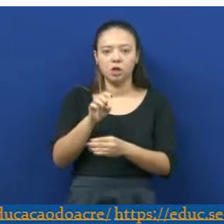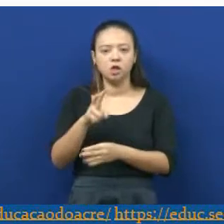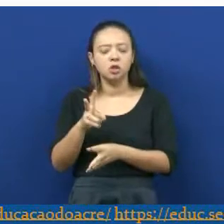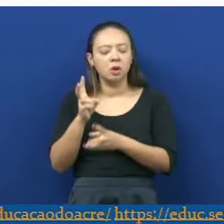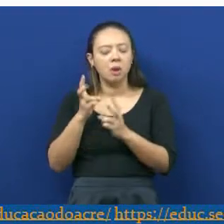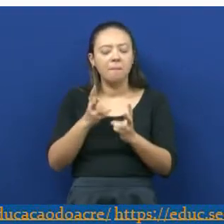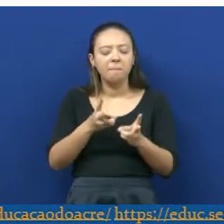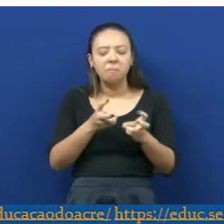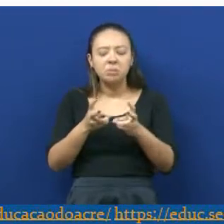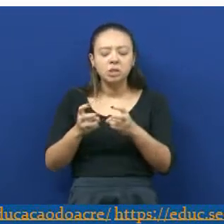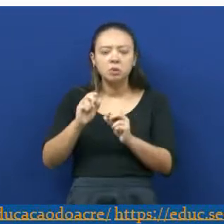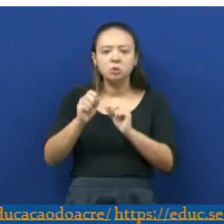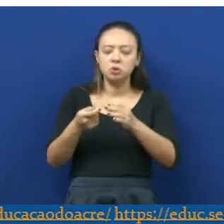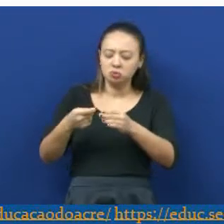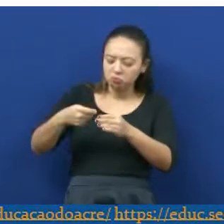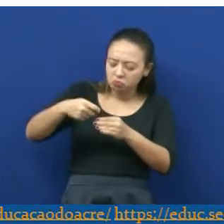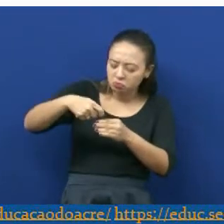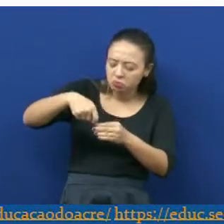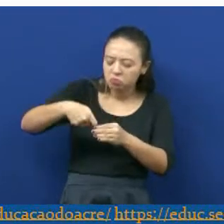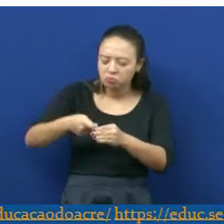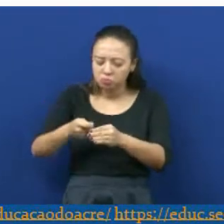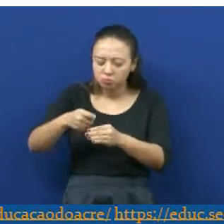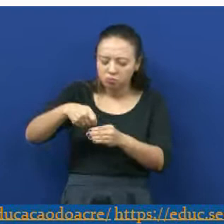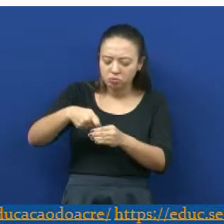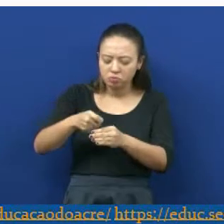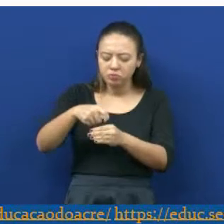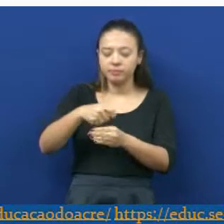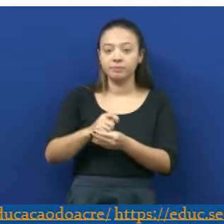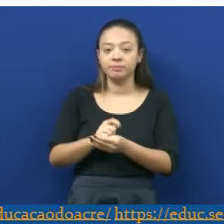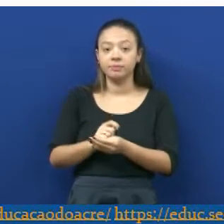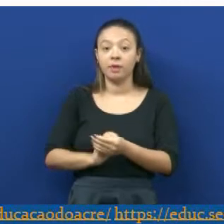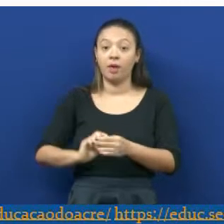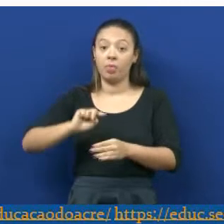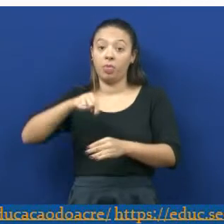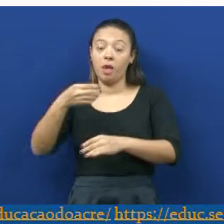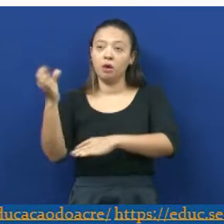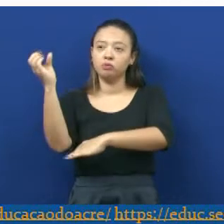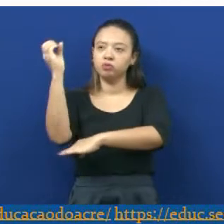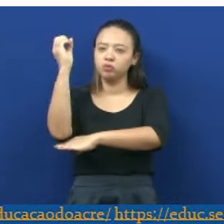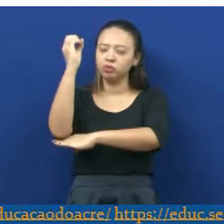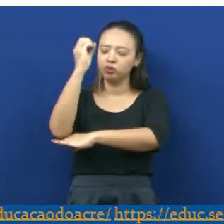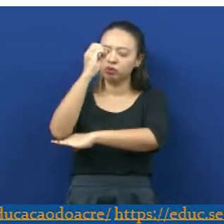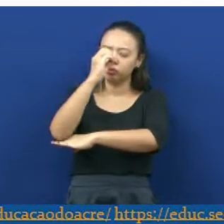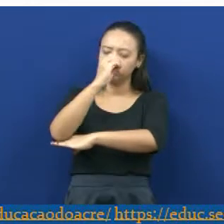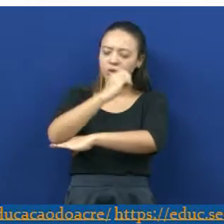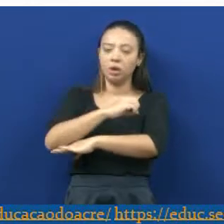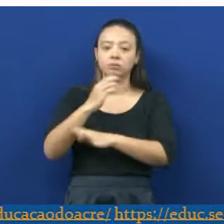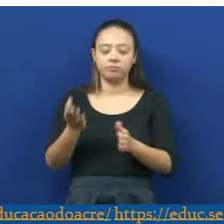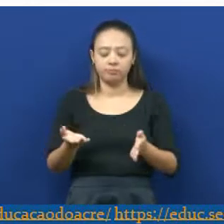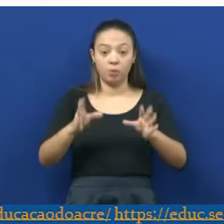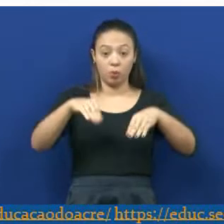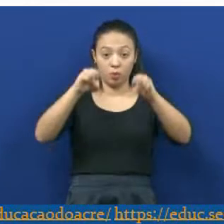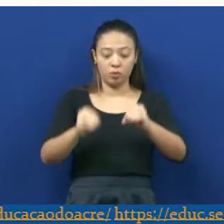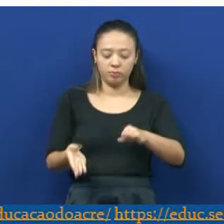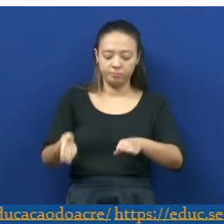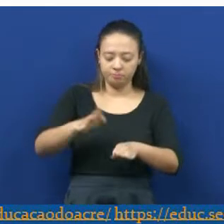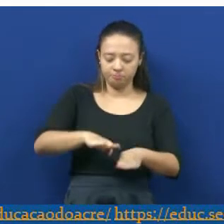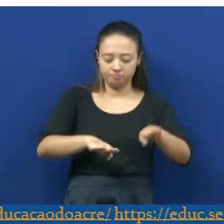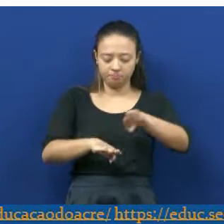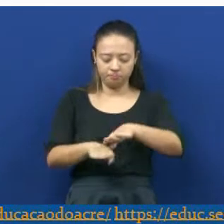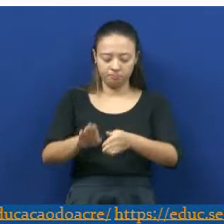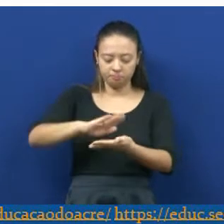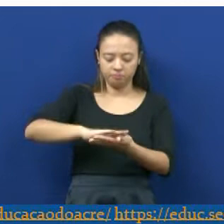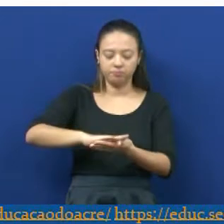plique, plique da agulha no plano. Caindo o sol, a costureira dobrou a costura para o dia seguinte. Continuou